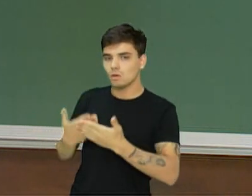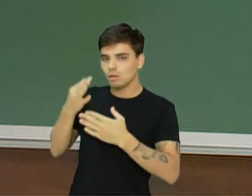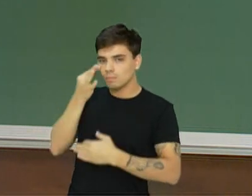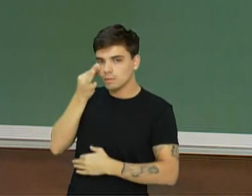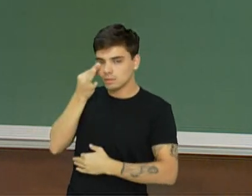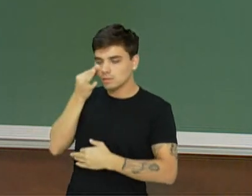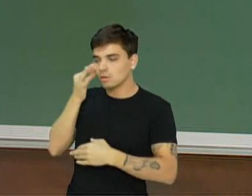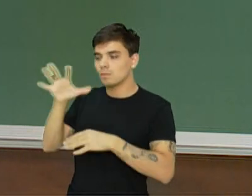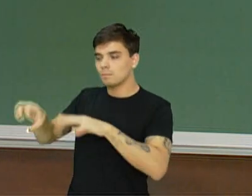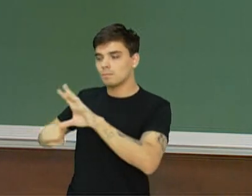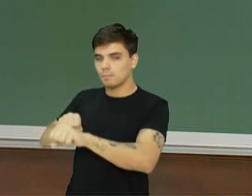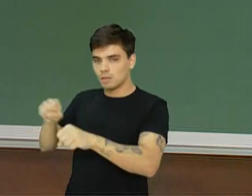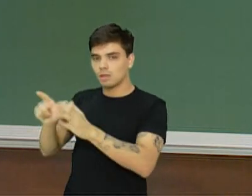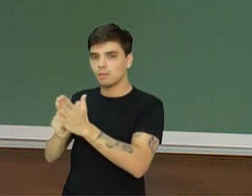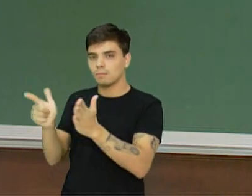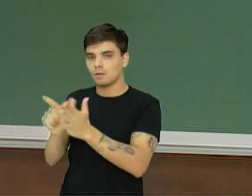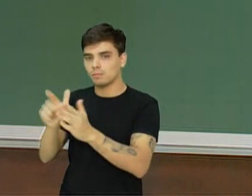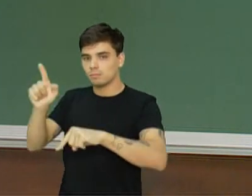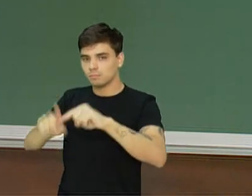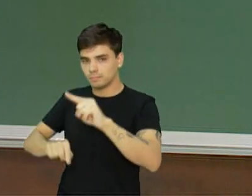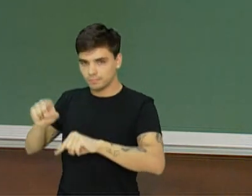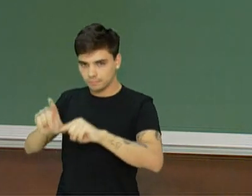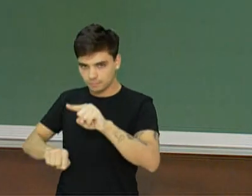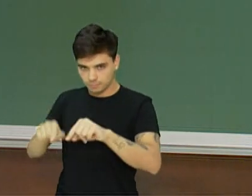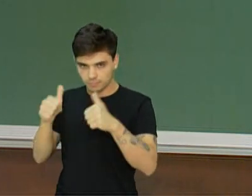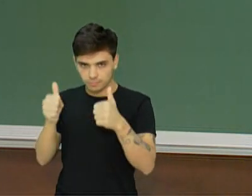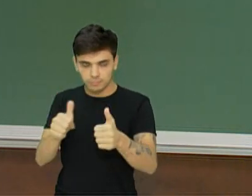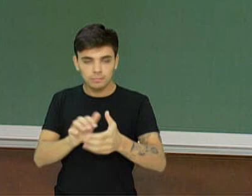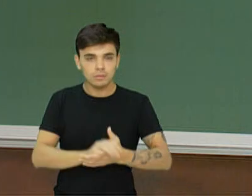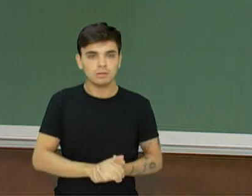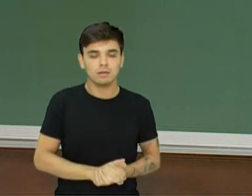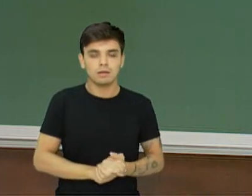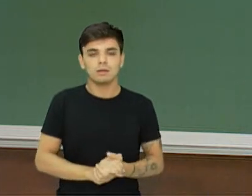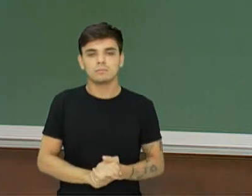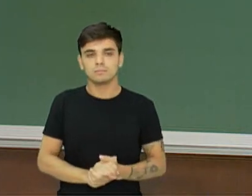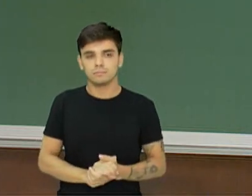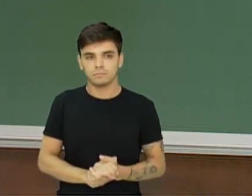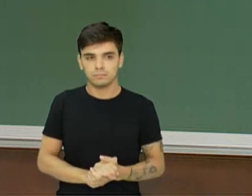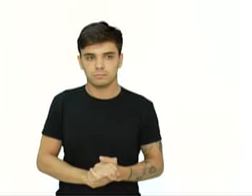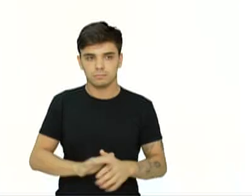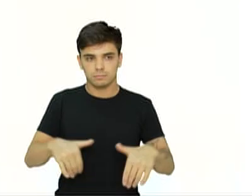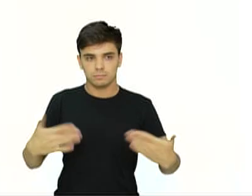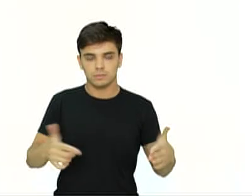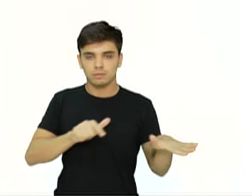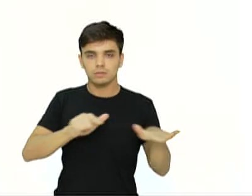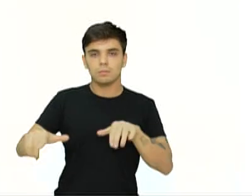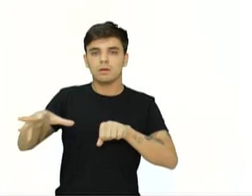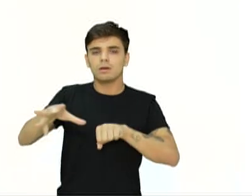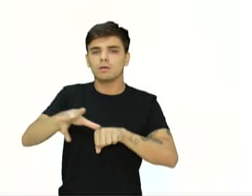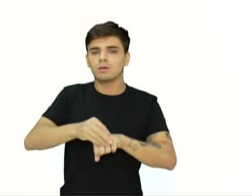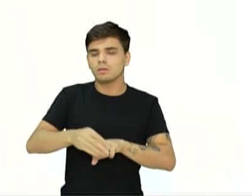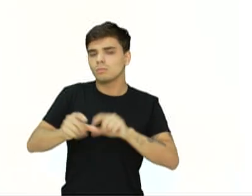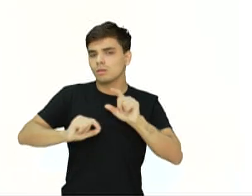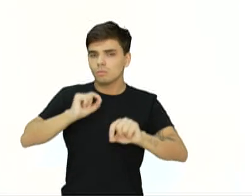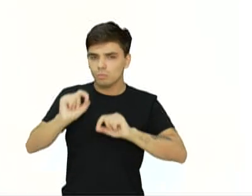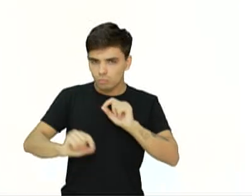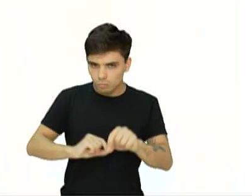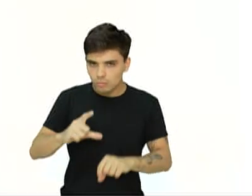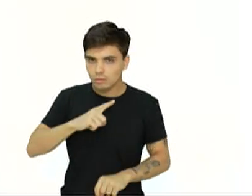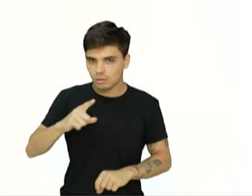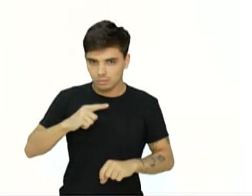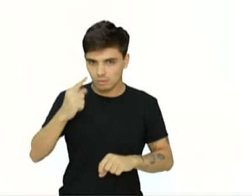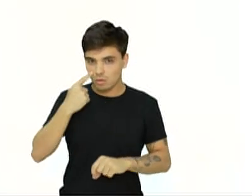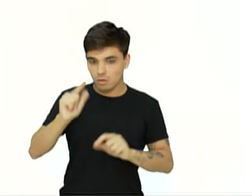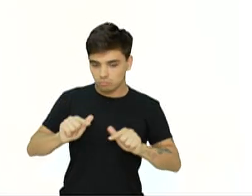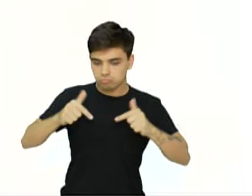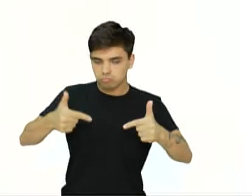e busque as atividades impressas, combinado? Bom, então hoje, na Semana do Conhecimento, a gente vai trabalhar